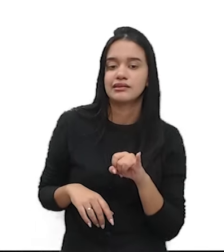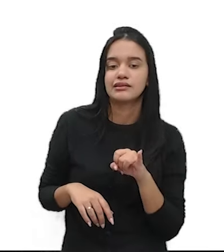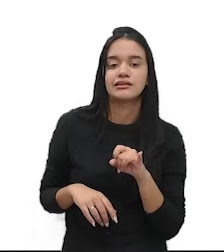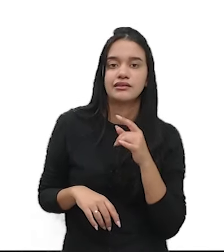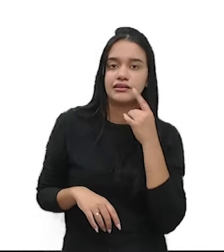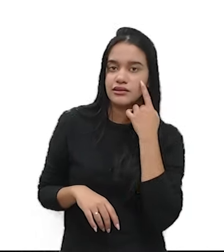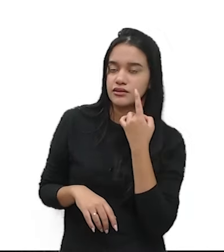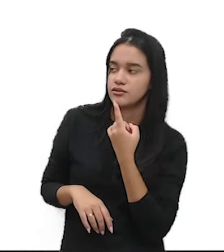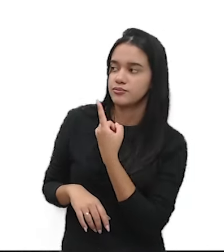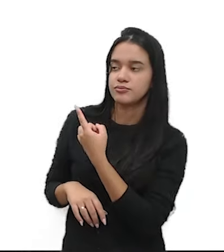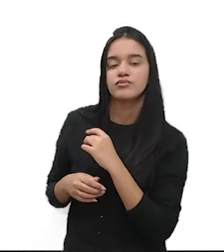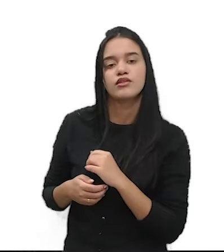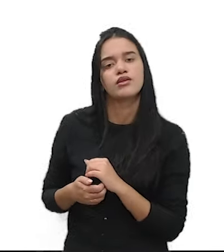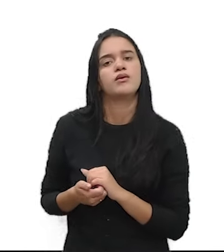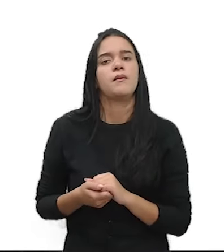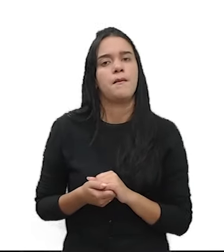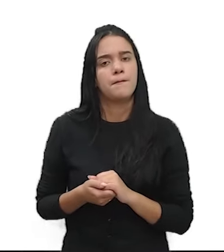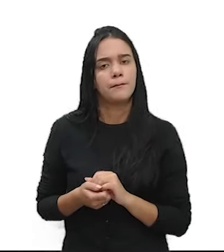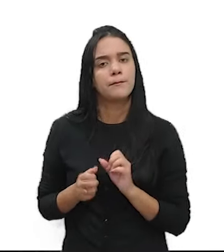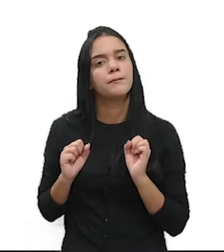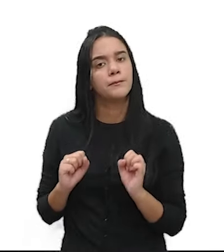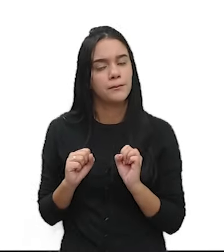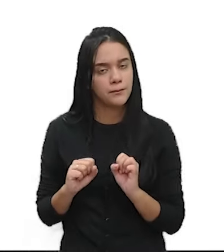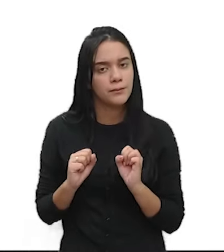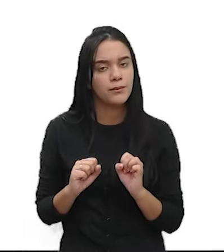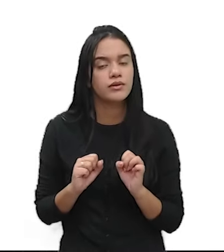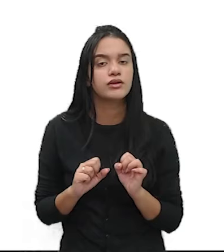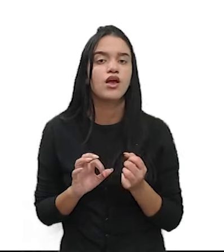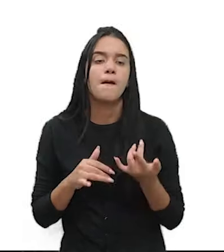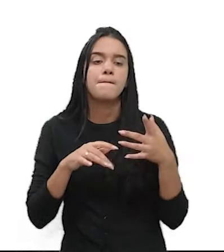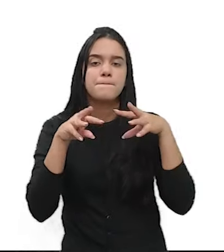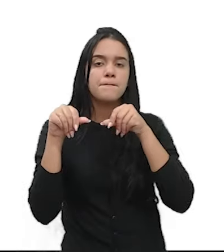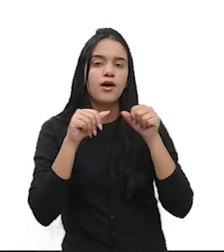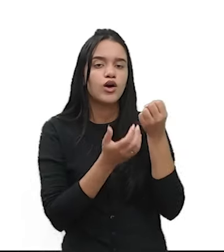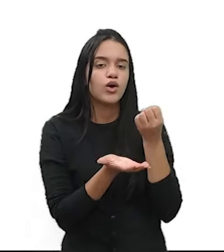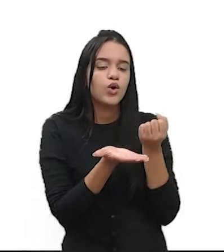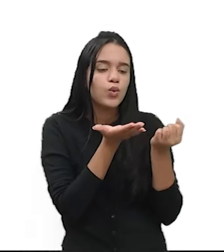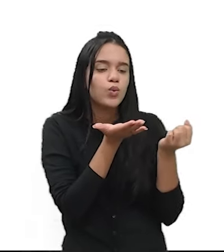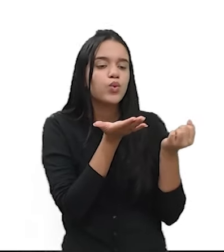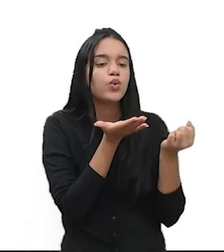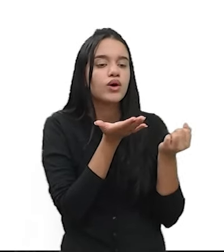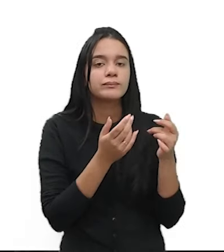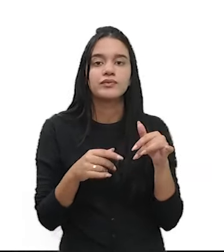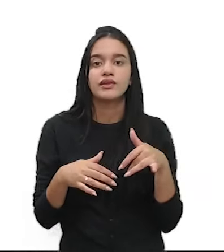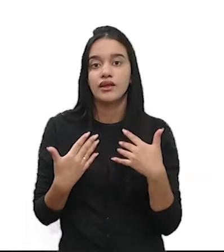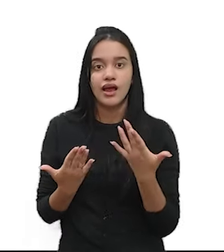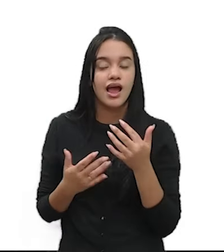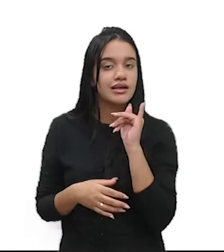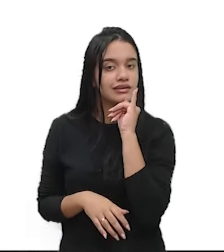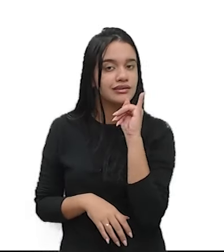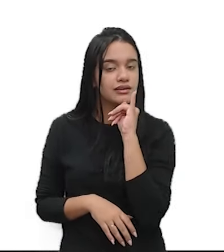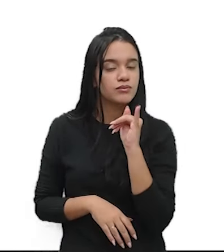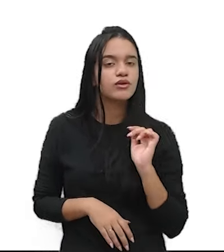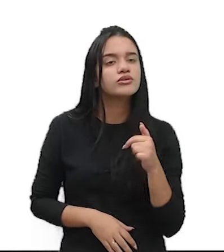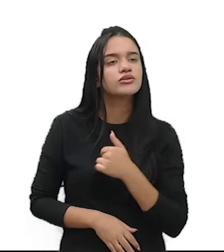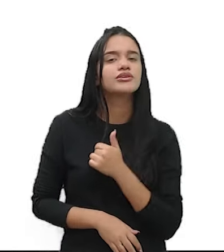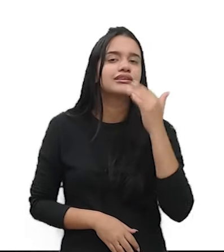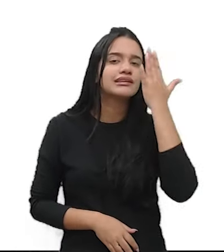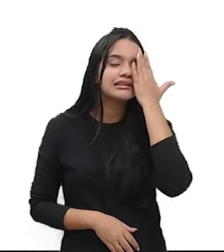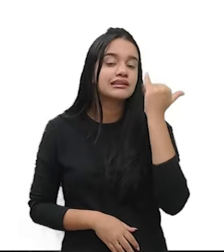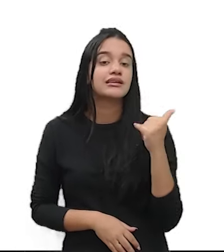cilindro ele pode receber grande carga de poeira se a gente levar paraa construção civil por exemplo né a gente sabe que a